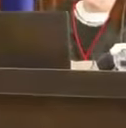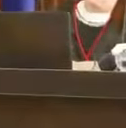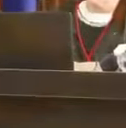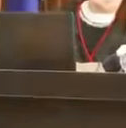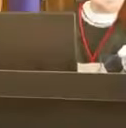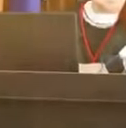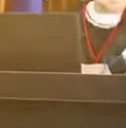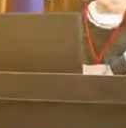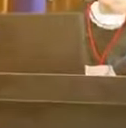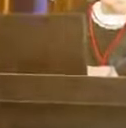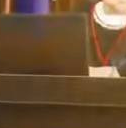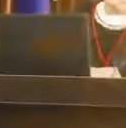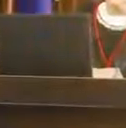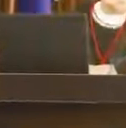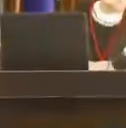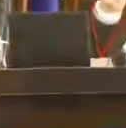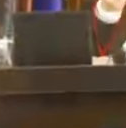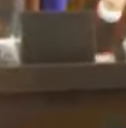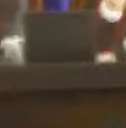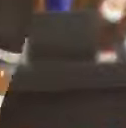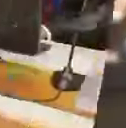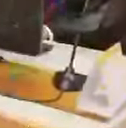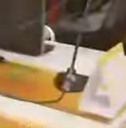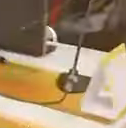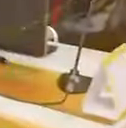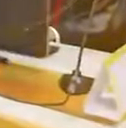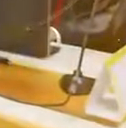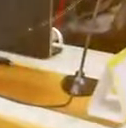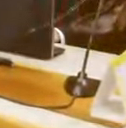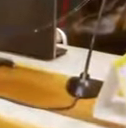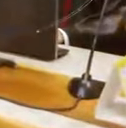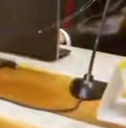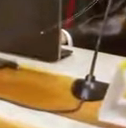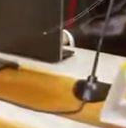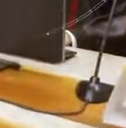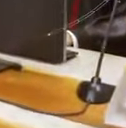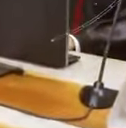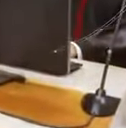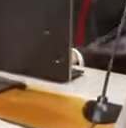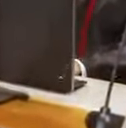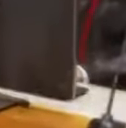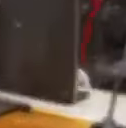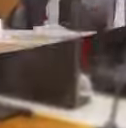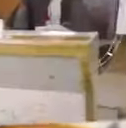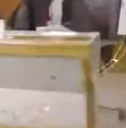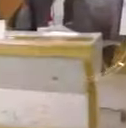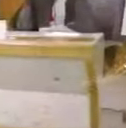Sequência de imagem do plenário do Tribunal Regional Eleitoral do Amapá e seus magistrados.